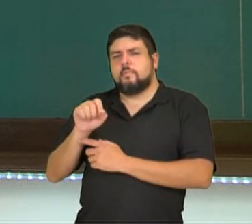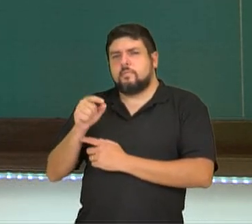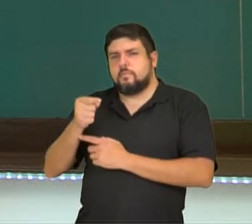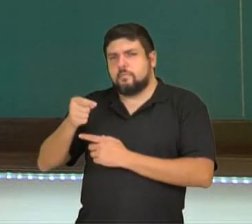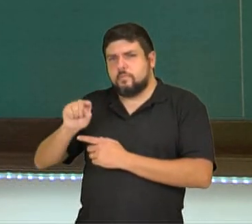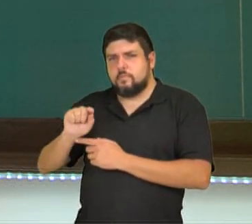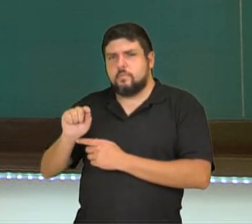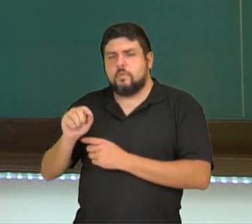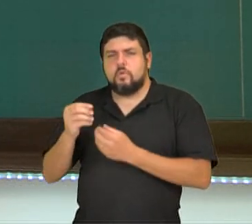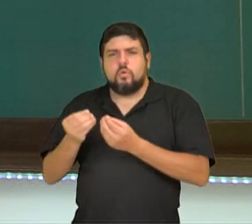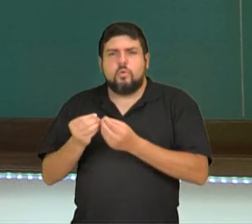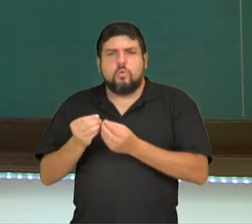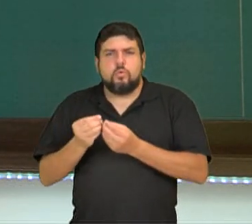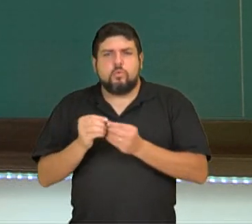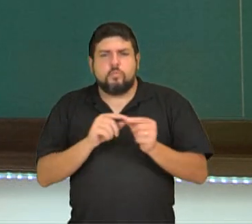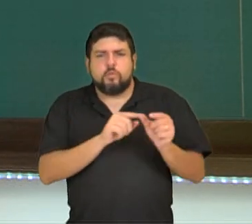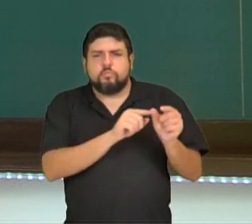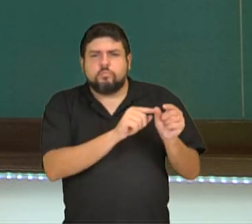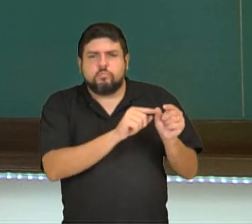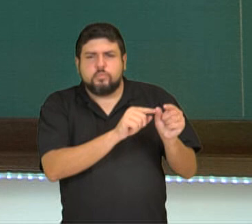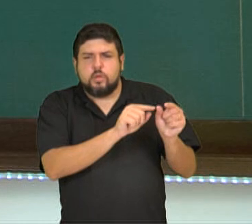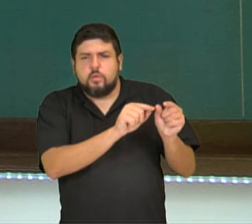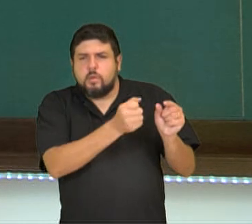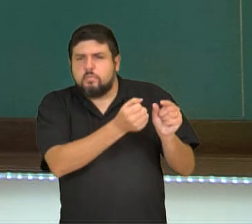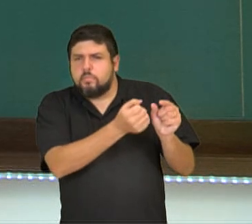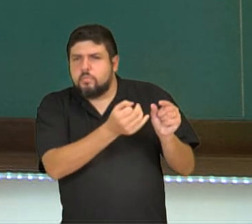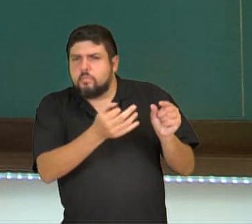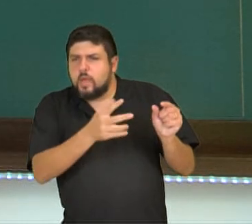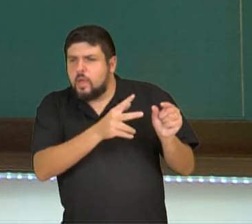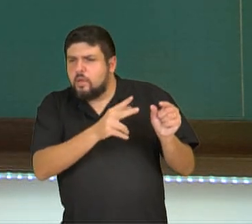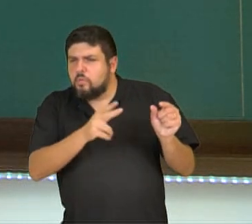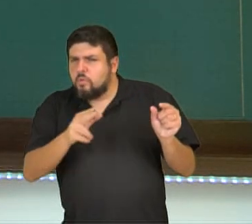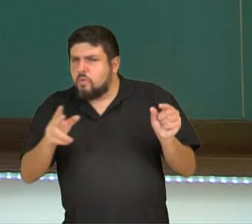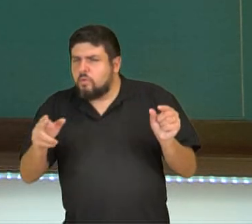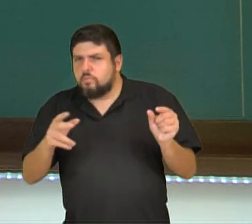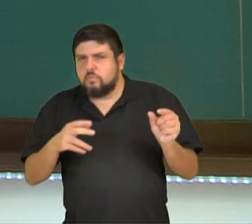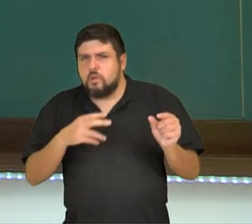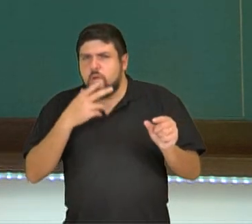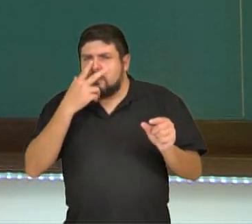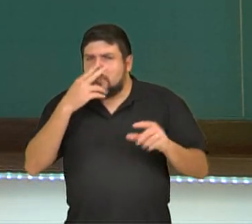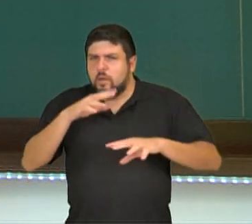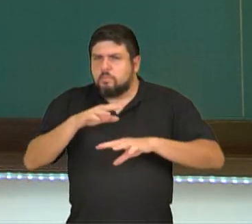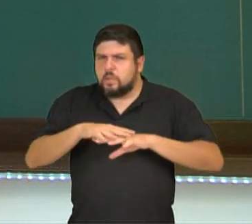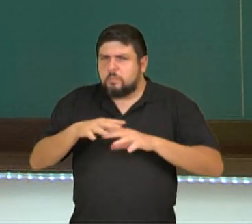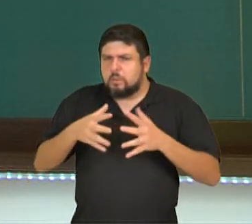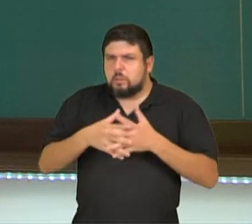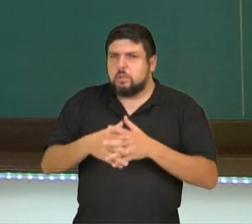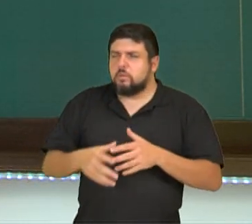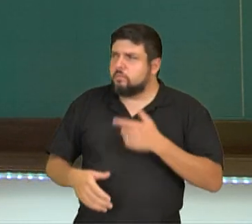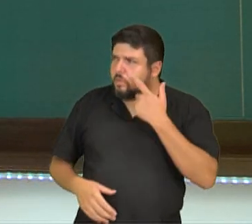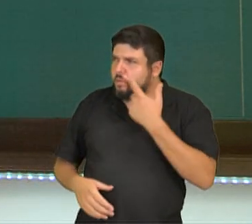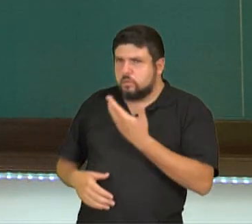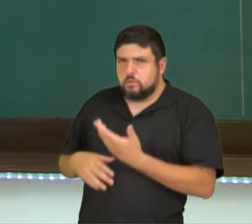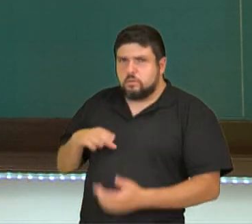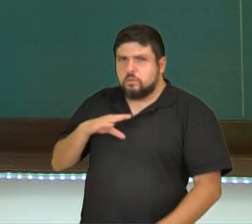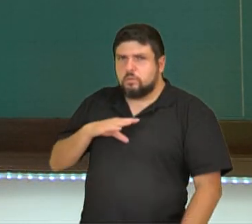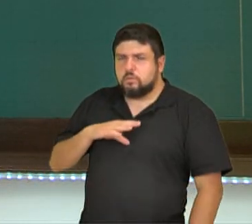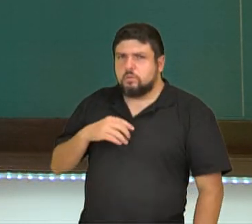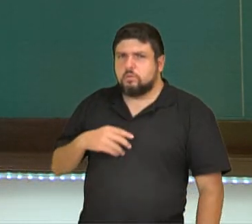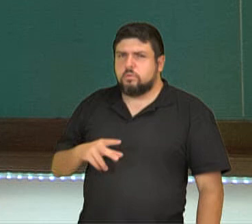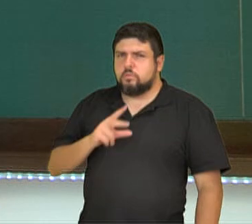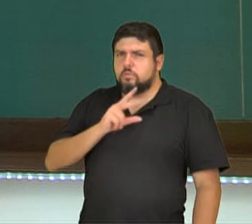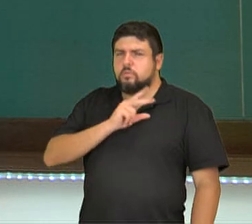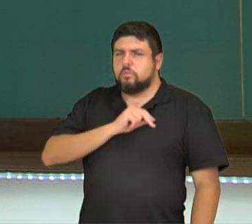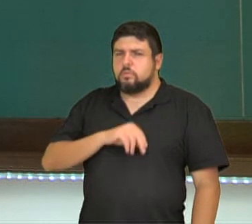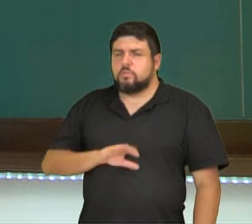pelo fator comum em evidência. Depois dizem que a matemática é complicada, né? Olha o português aqui, ó. Alguém entendeu? A hora que